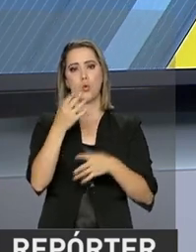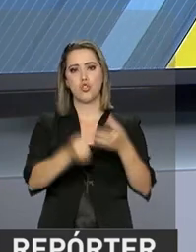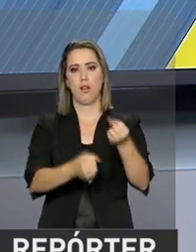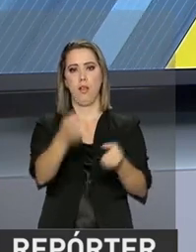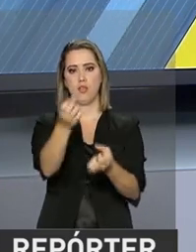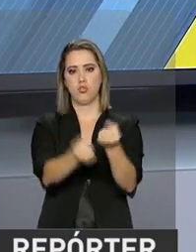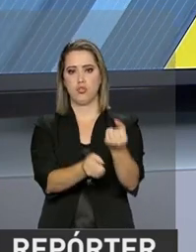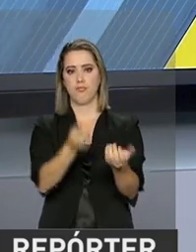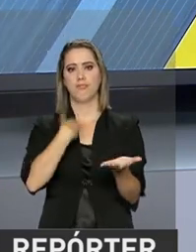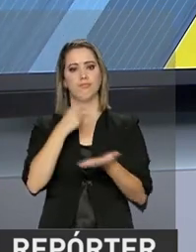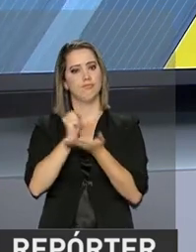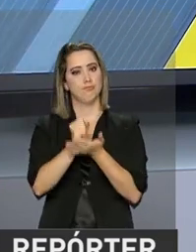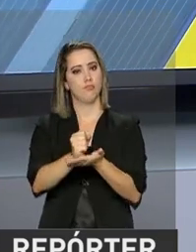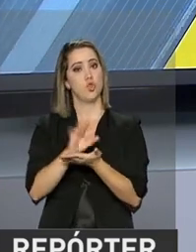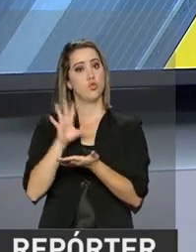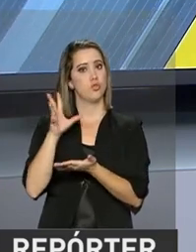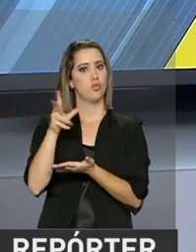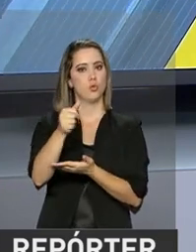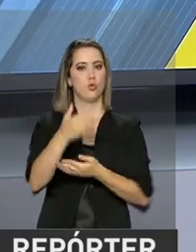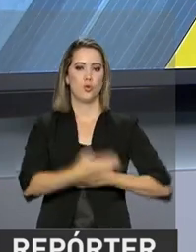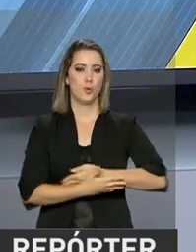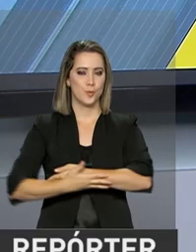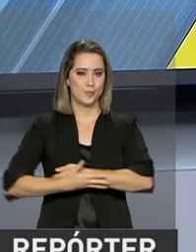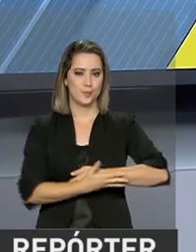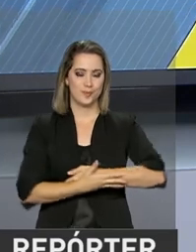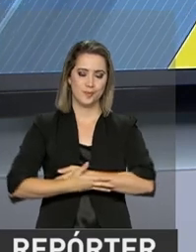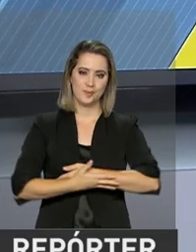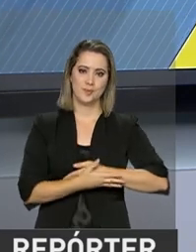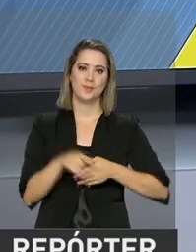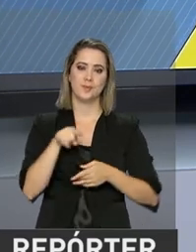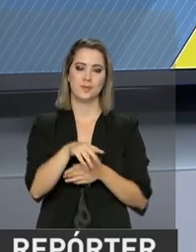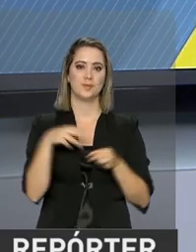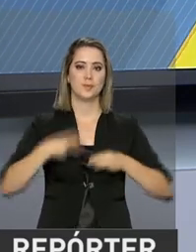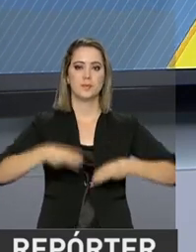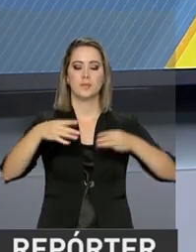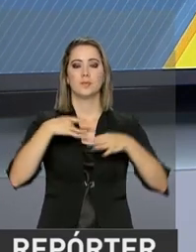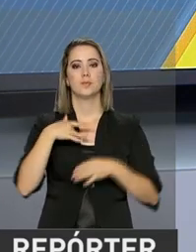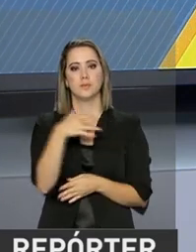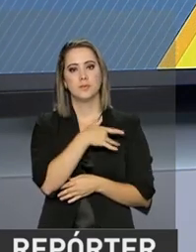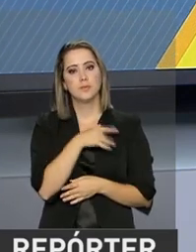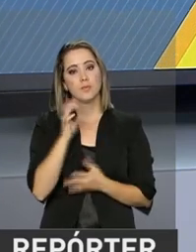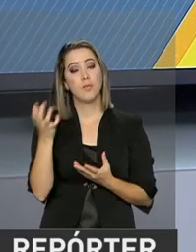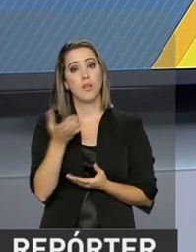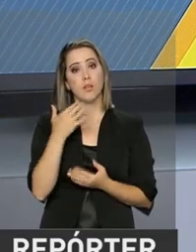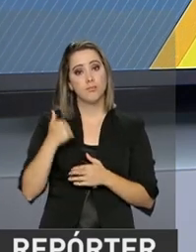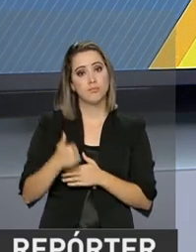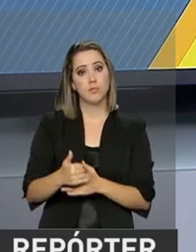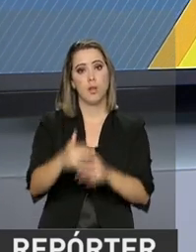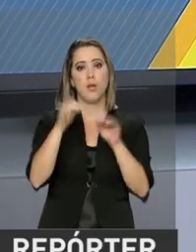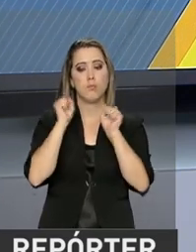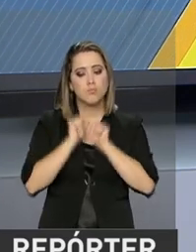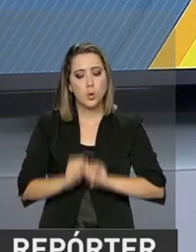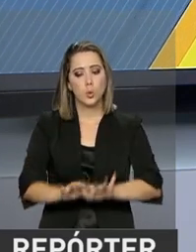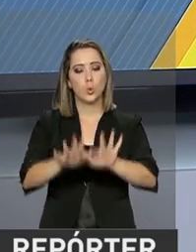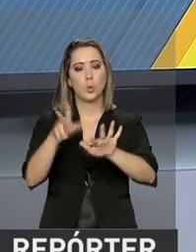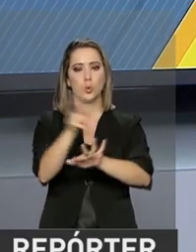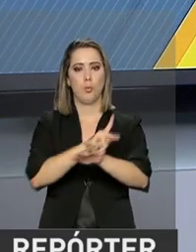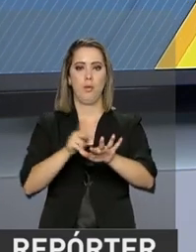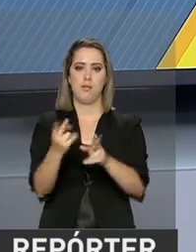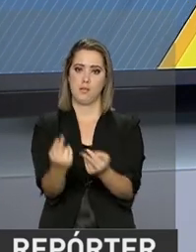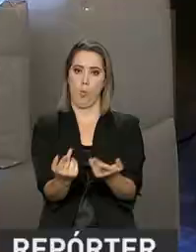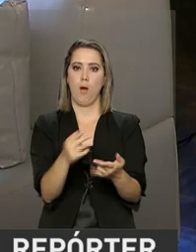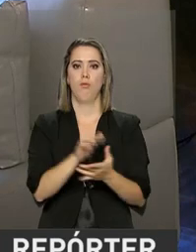atender toda a demanda local dos bebês prematuros. E o Ministério da Saúde quer levar essa iniciativa a todo o